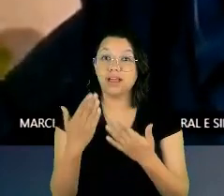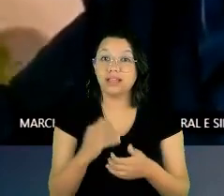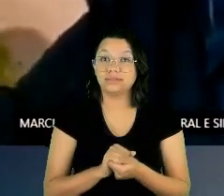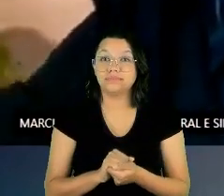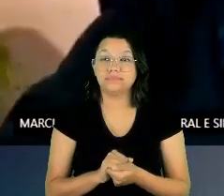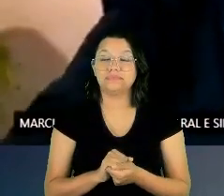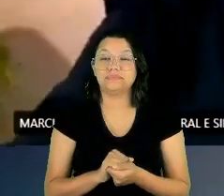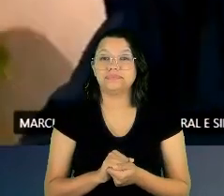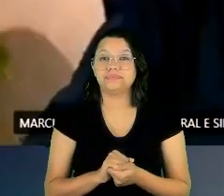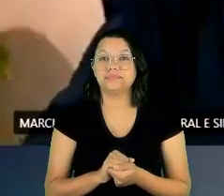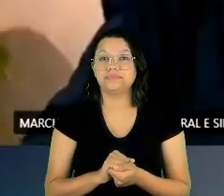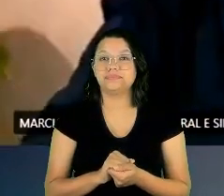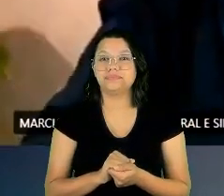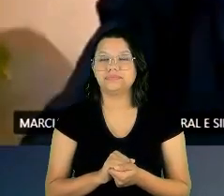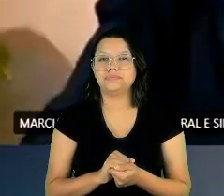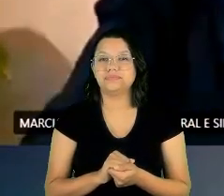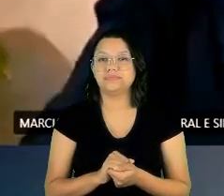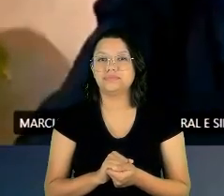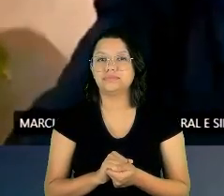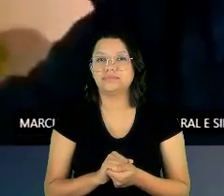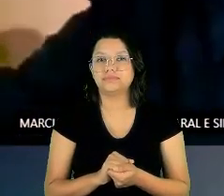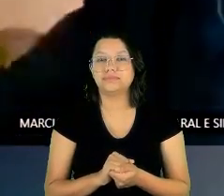Foi ótimo, muito obrigado.